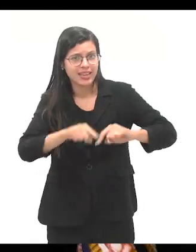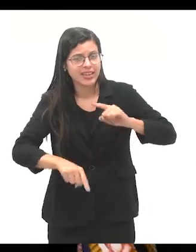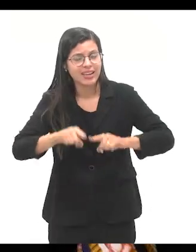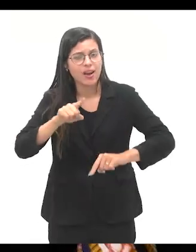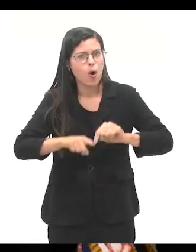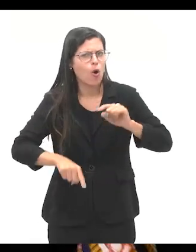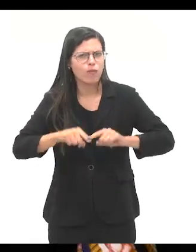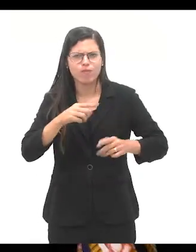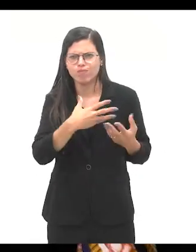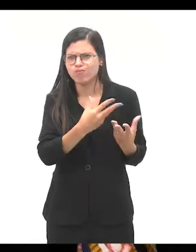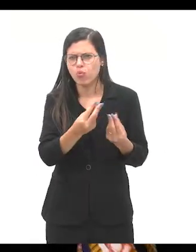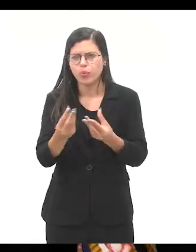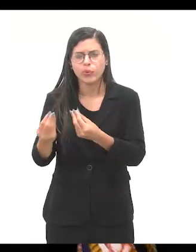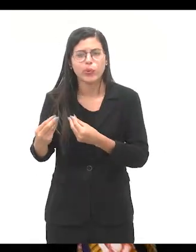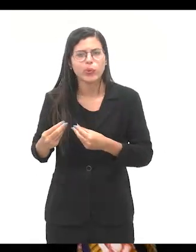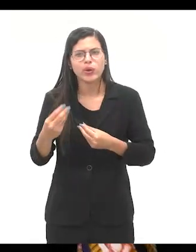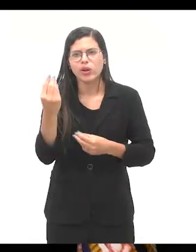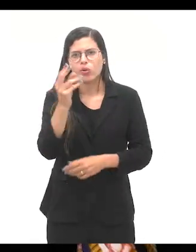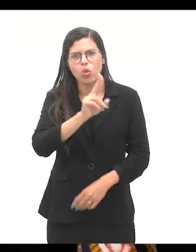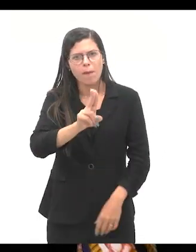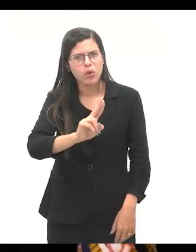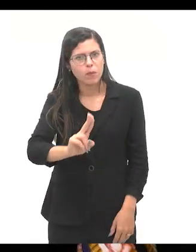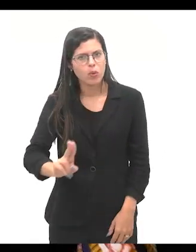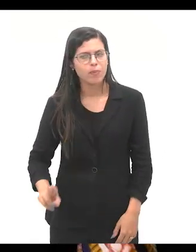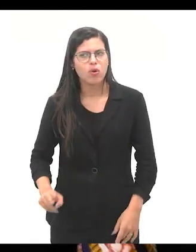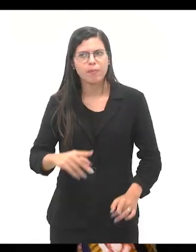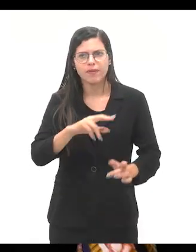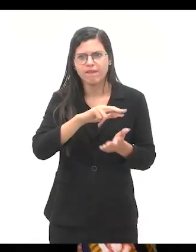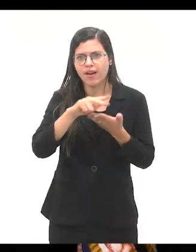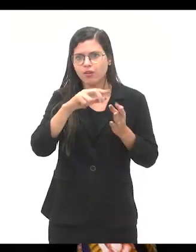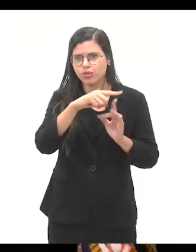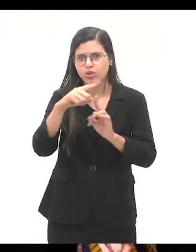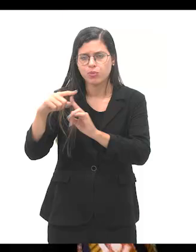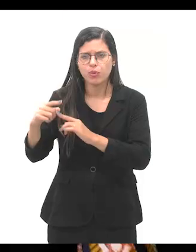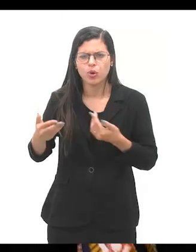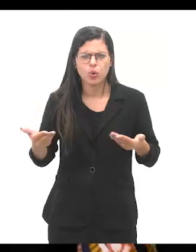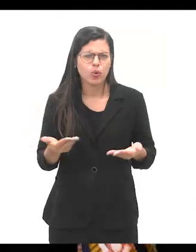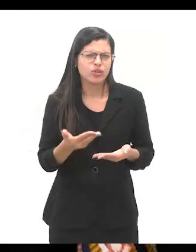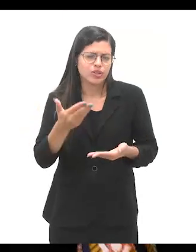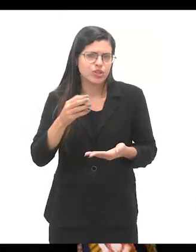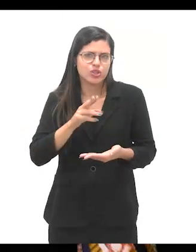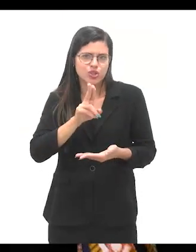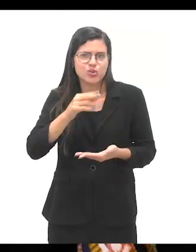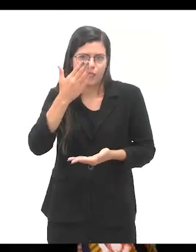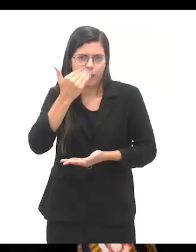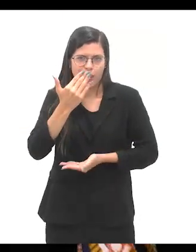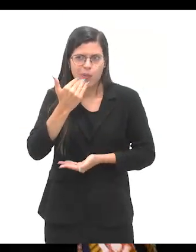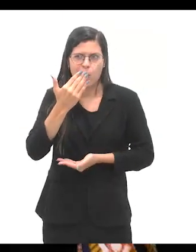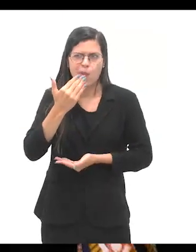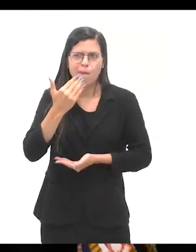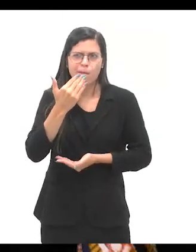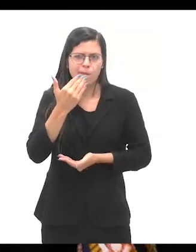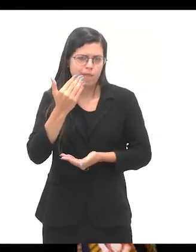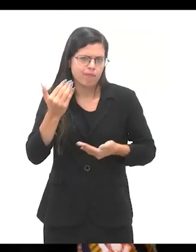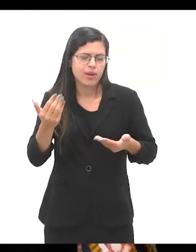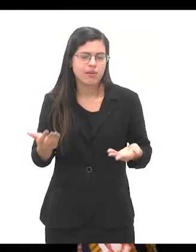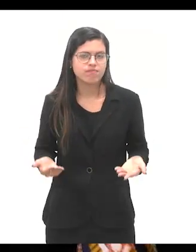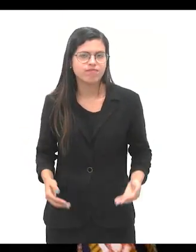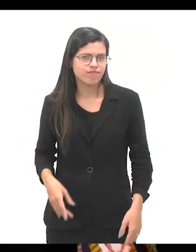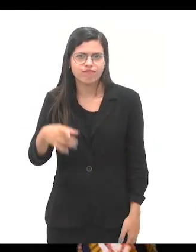material, e desse material ele nomeou várias espécies que hoje são super consumidas aqui